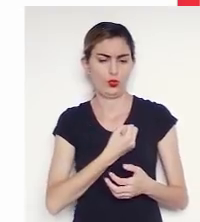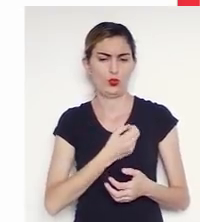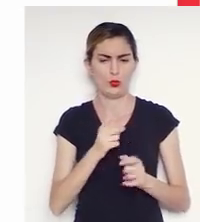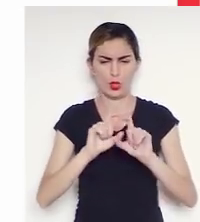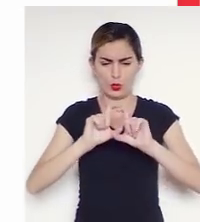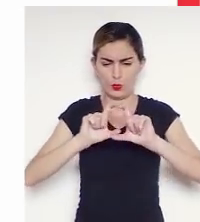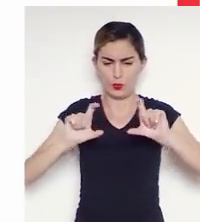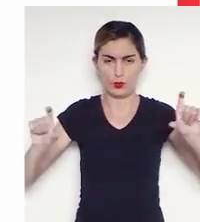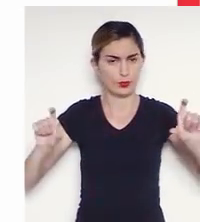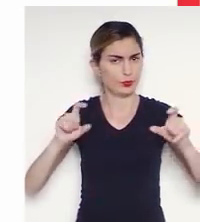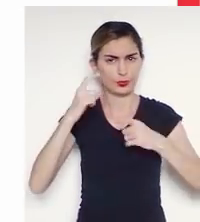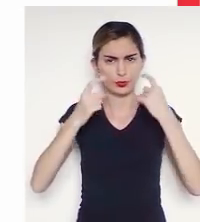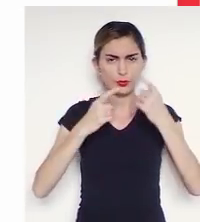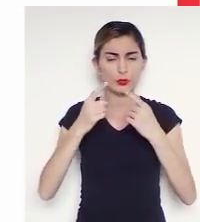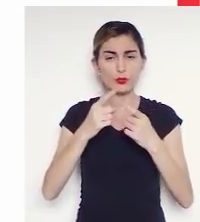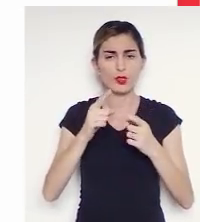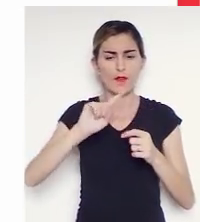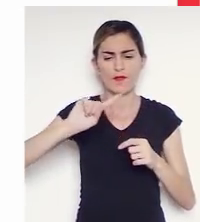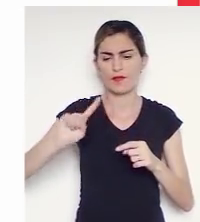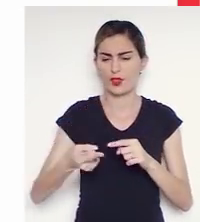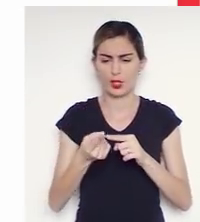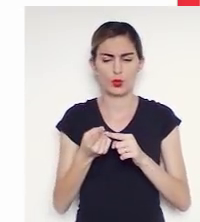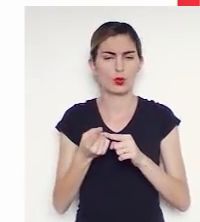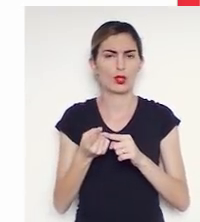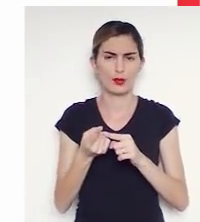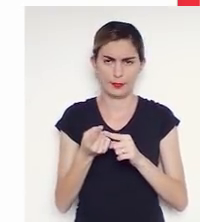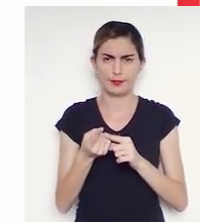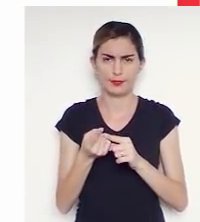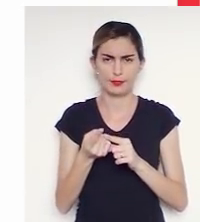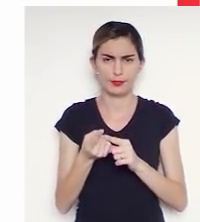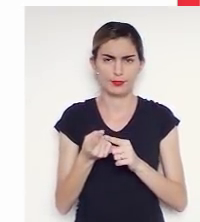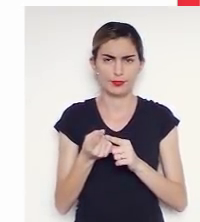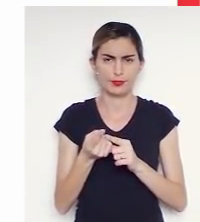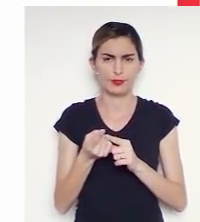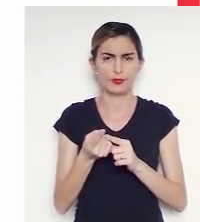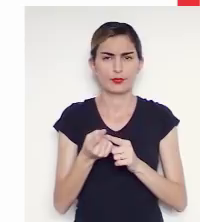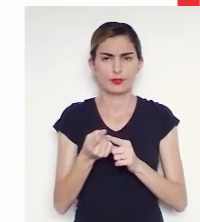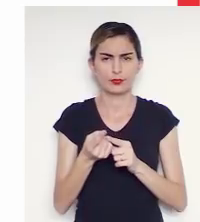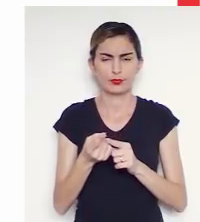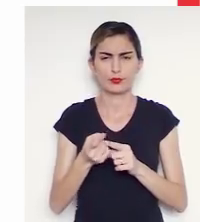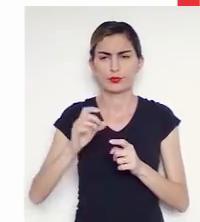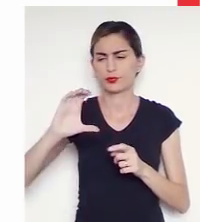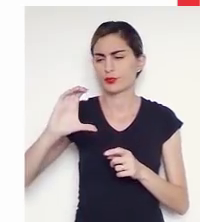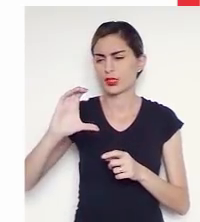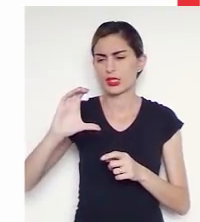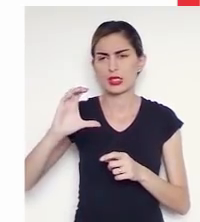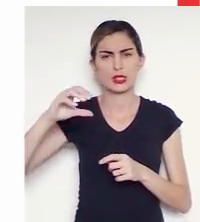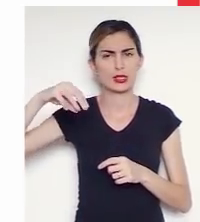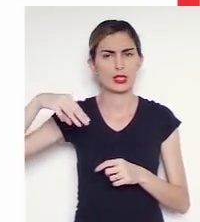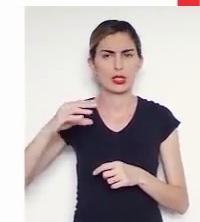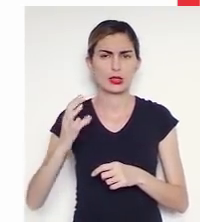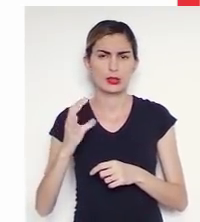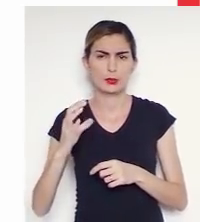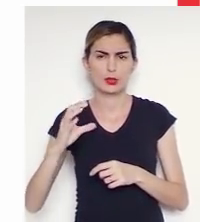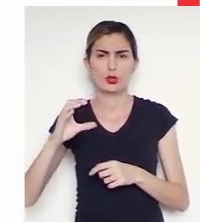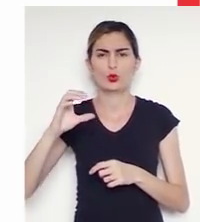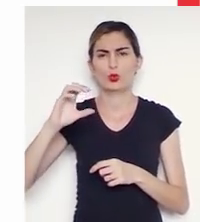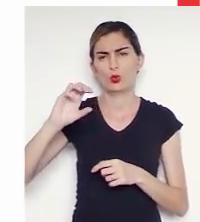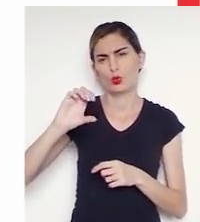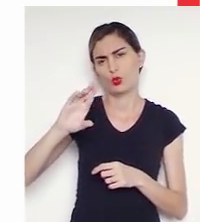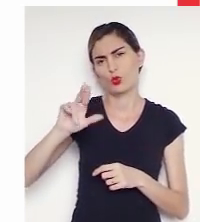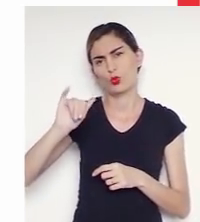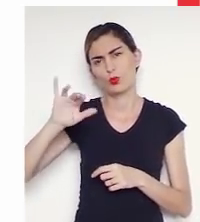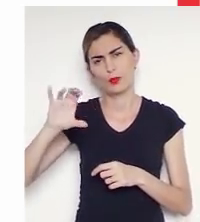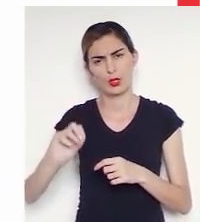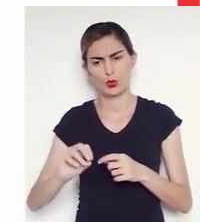ali. Não se preocupa. A vírgula vai andar do centímetro cúbico para o